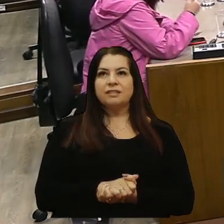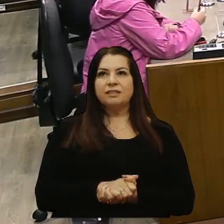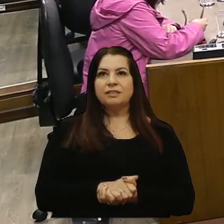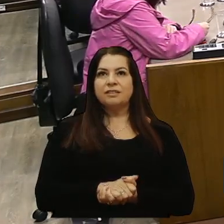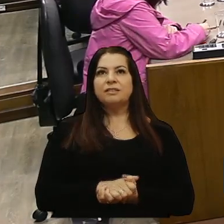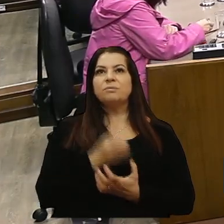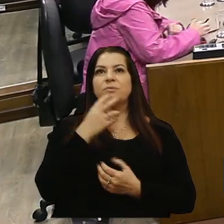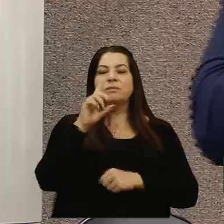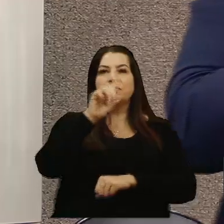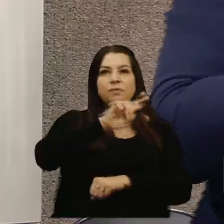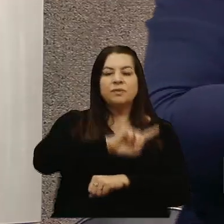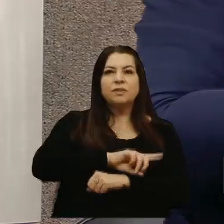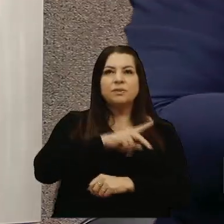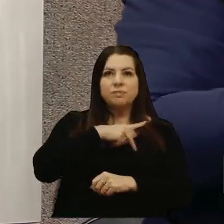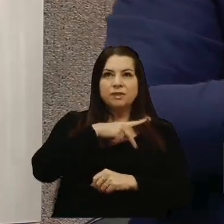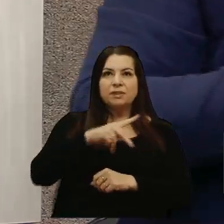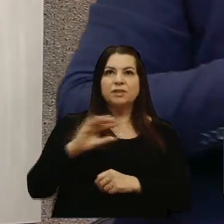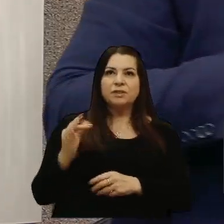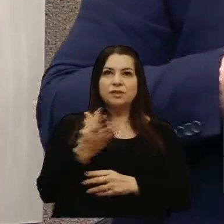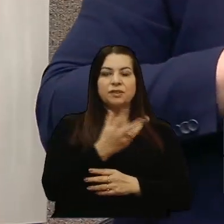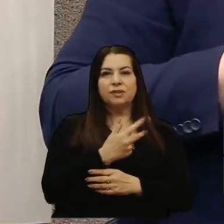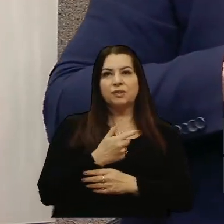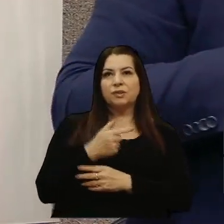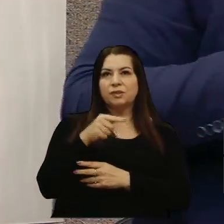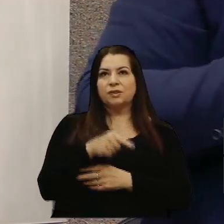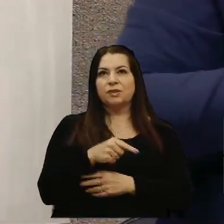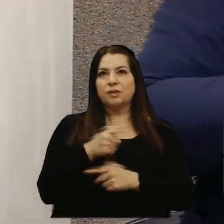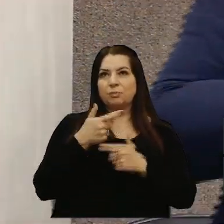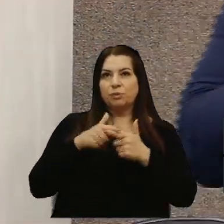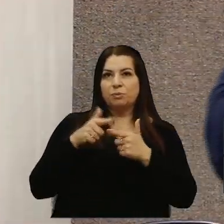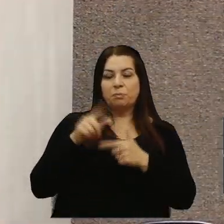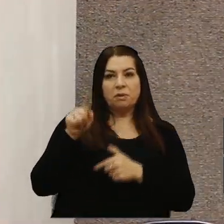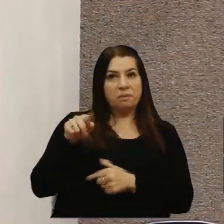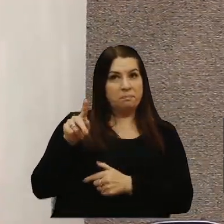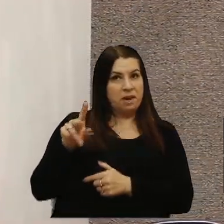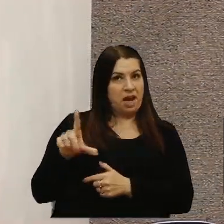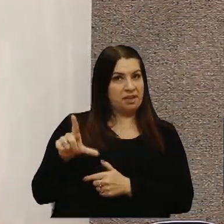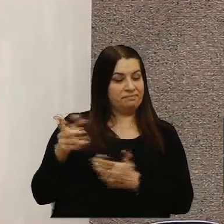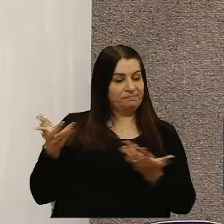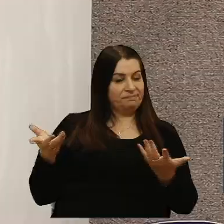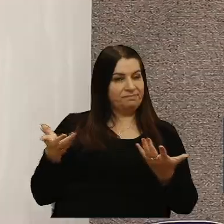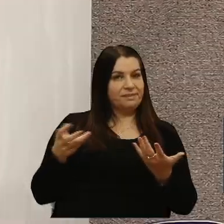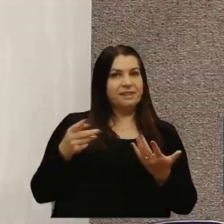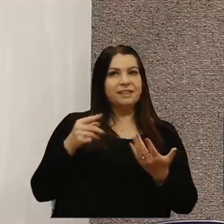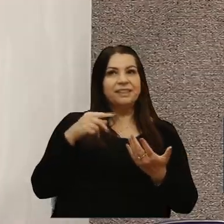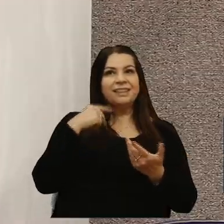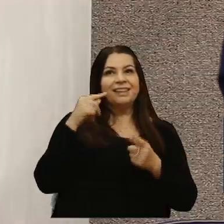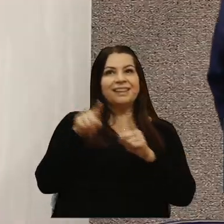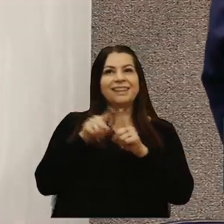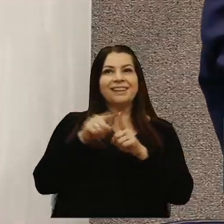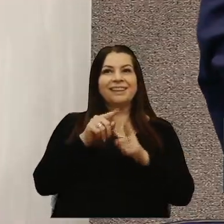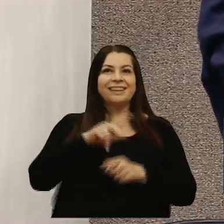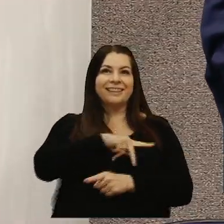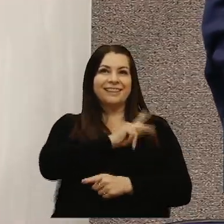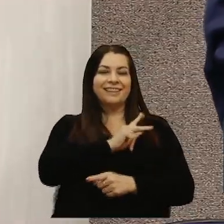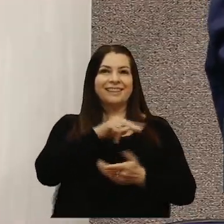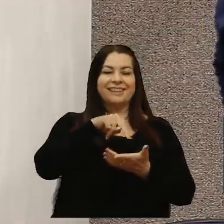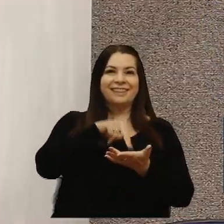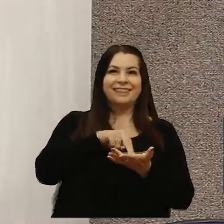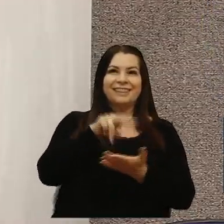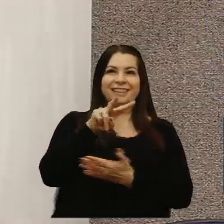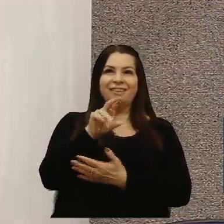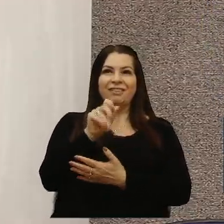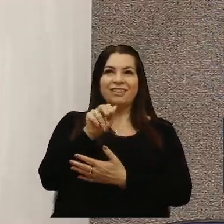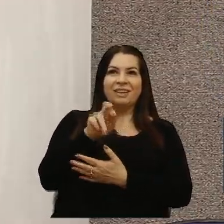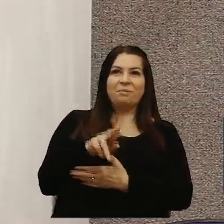Bom dia, presidente. Bom dia, nobres pares. Presidente, acho que o problema está no PL, né? O vereador Pedro ficou em pé quando foi mencionado o Pedro, agora é Valdemar Costa